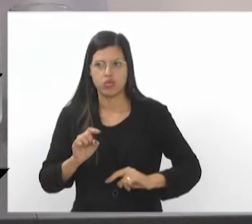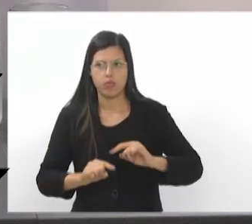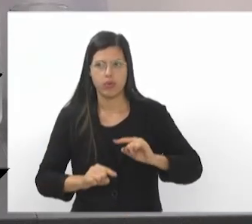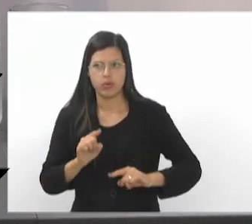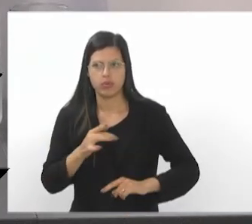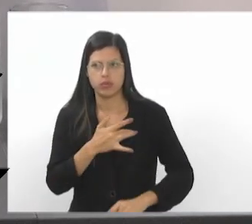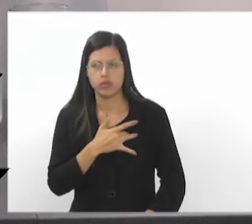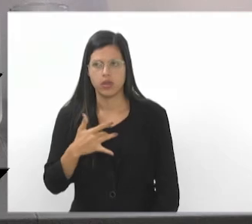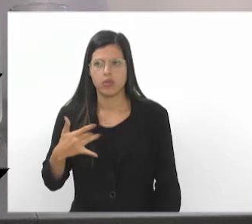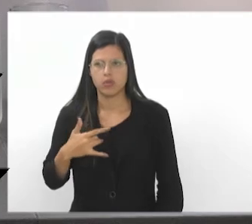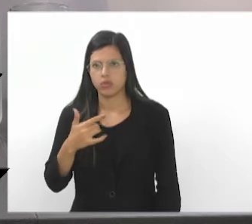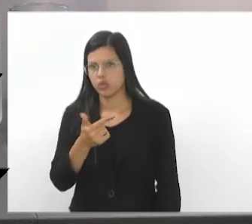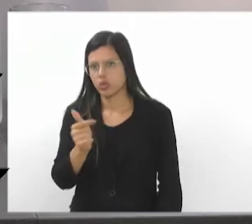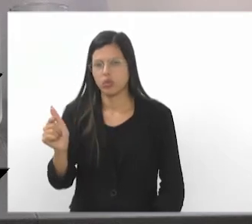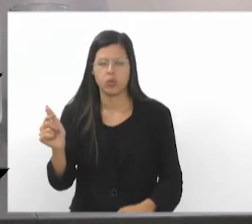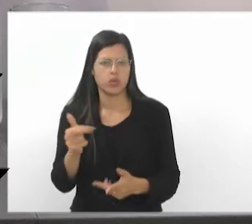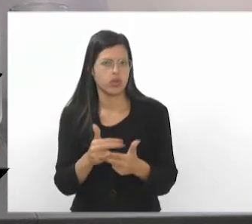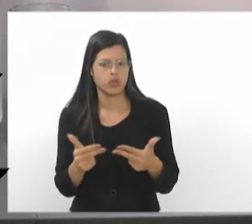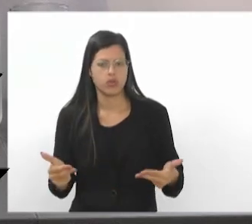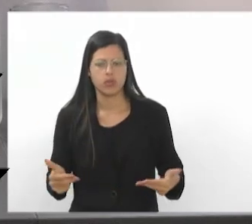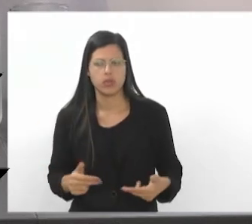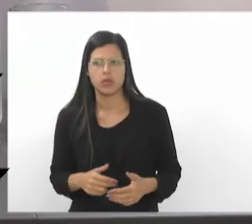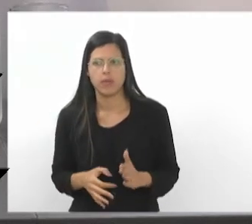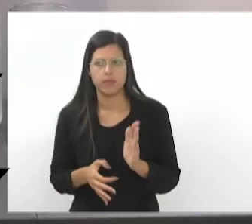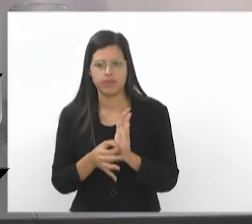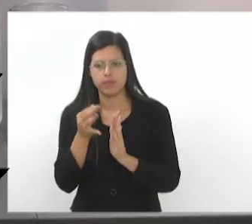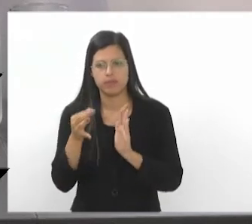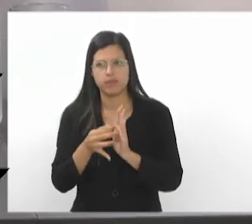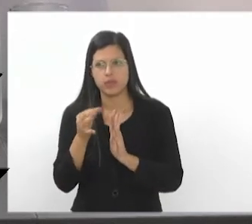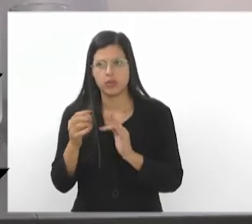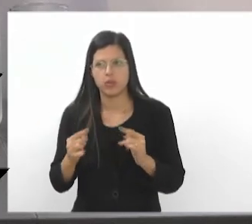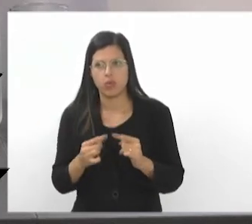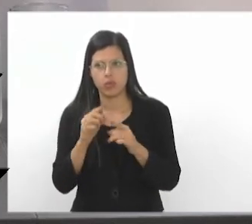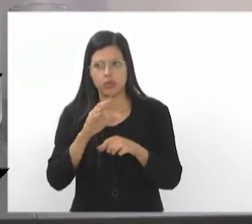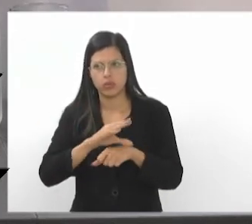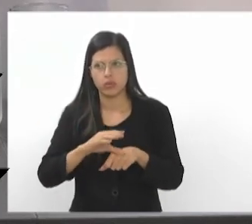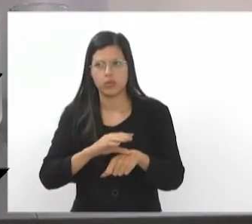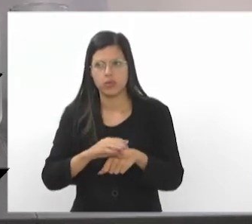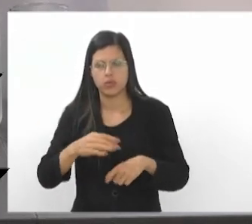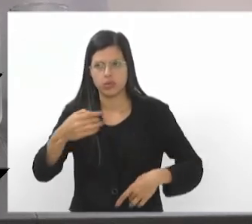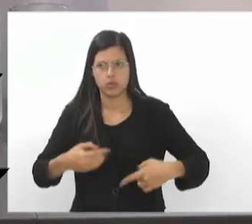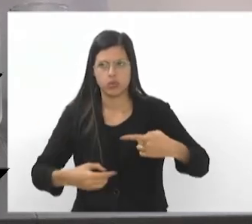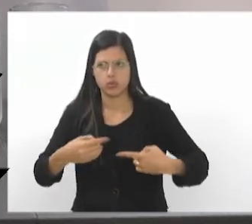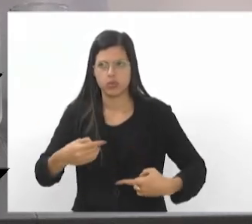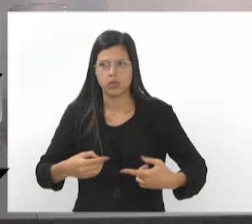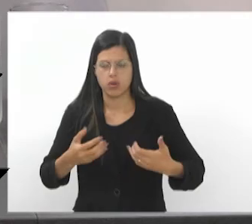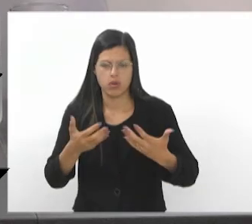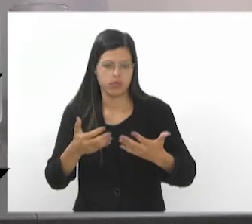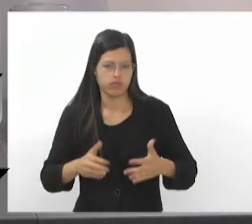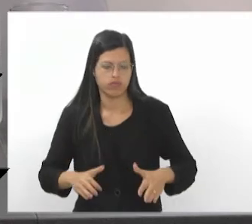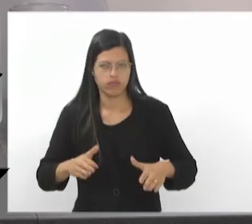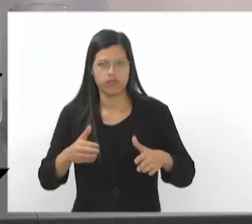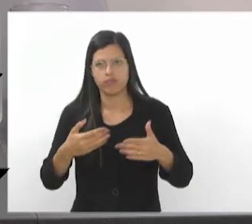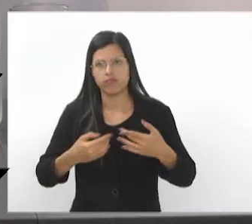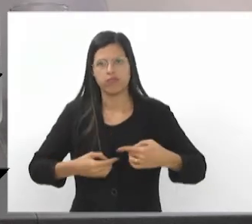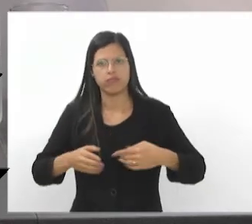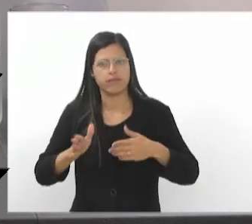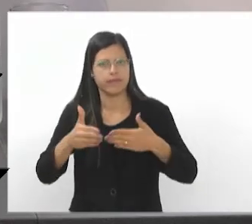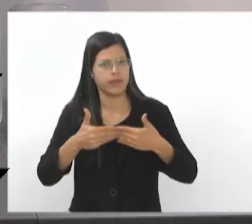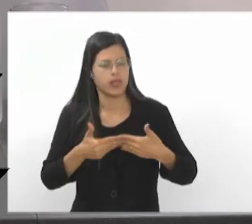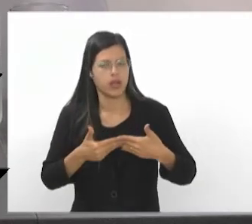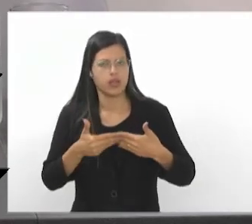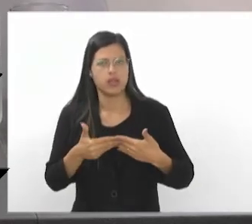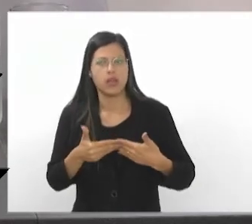saúde e dá outras providências. O parecer é pela constitucionalidade. Em discussão. Não havendo quem queira discutir,